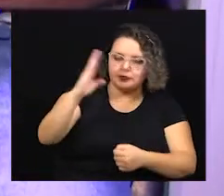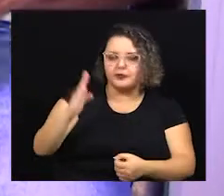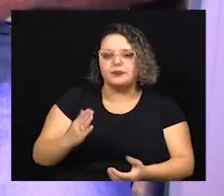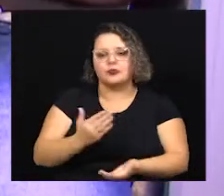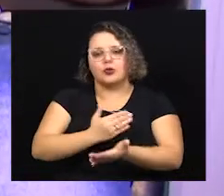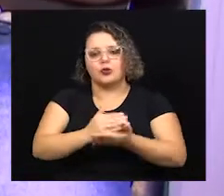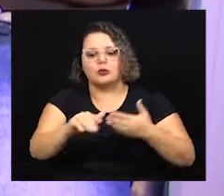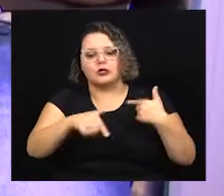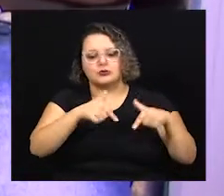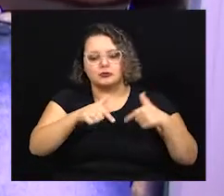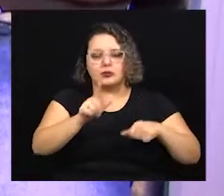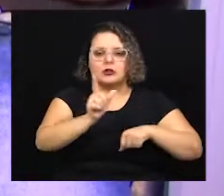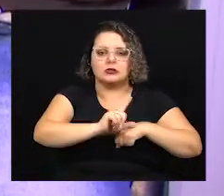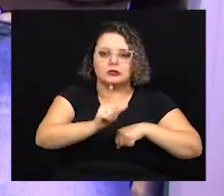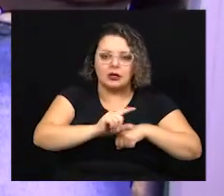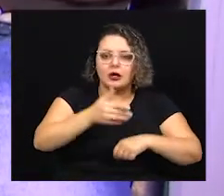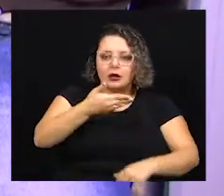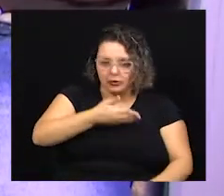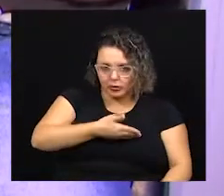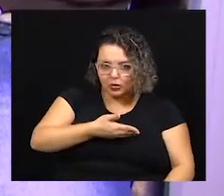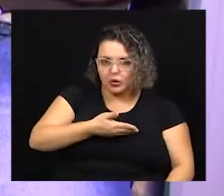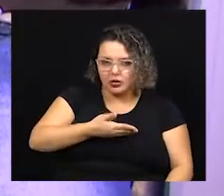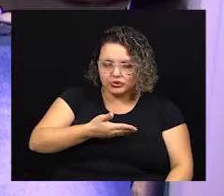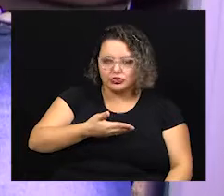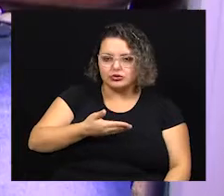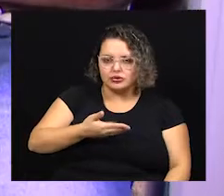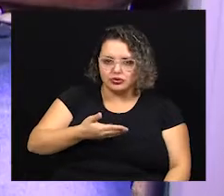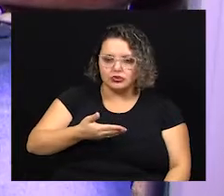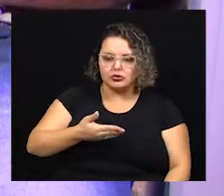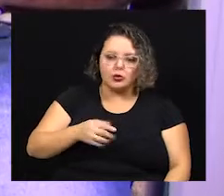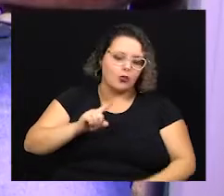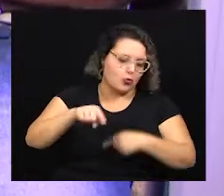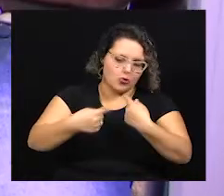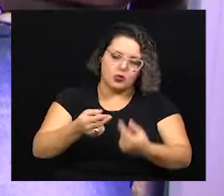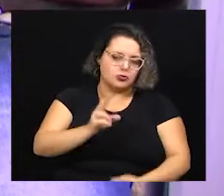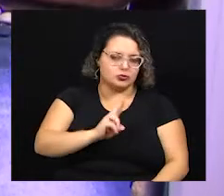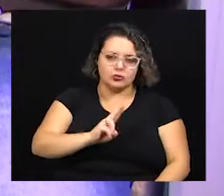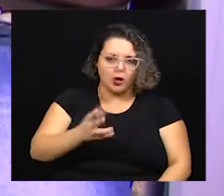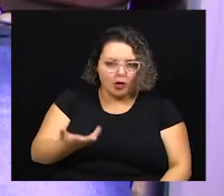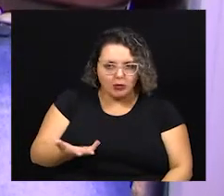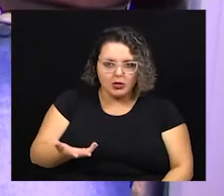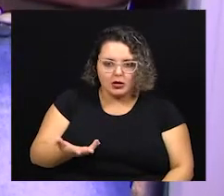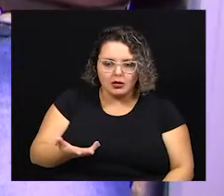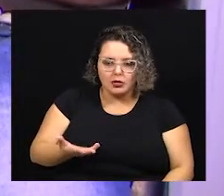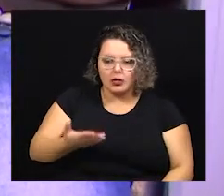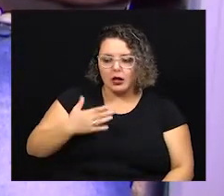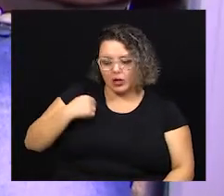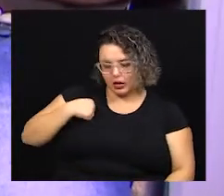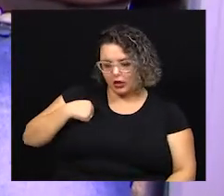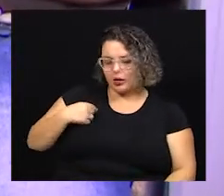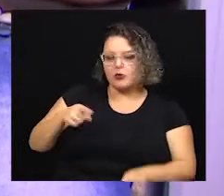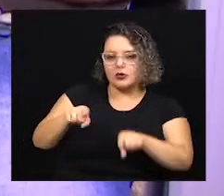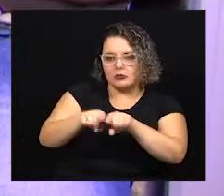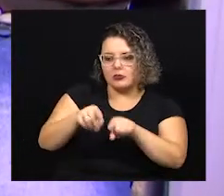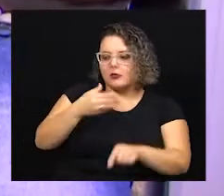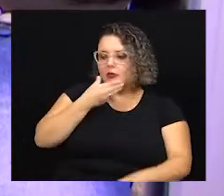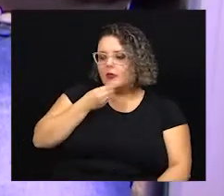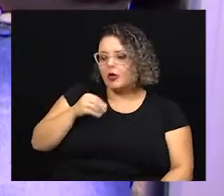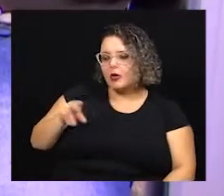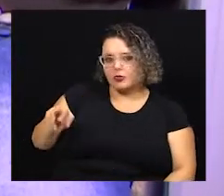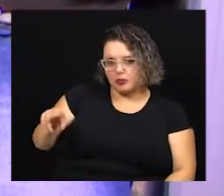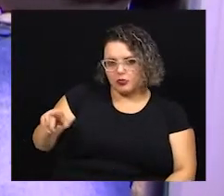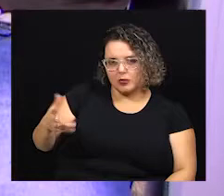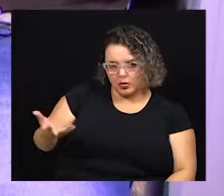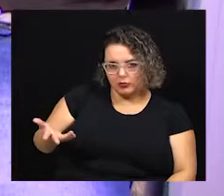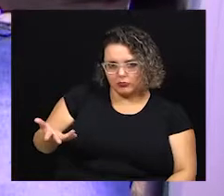a trabalhar nessa loja, ela era um outro nome, tá? E aí eu e meu irmão formamos uma sociedade e a gente começou